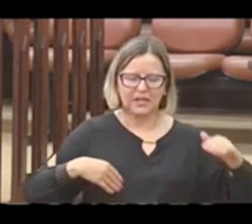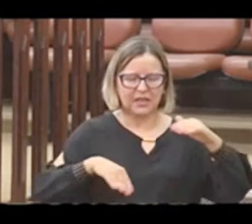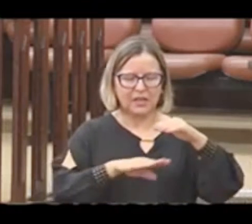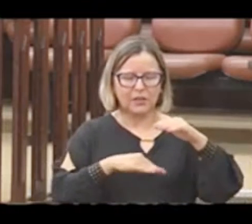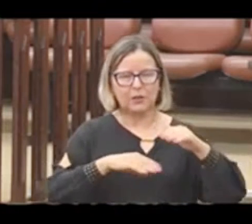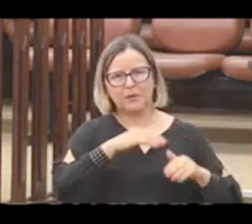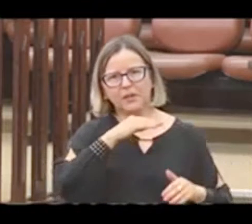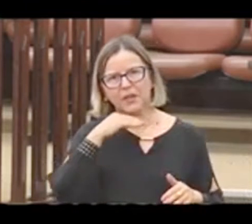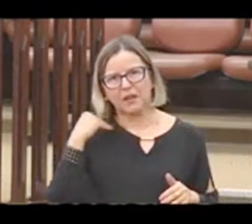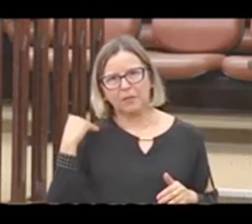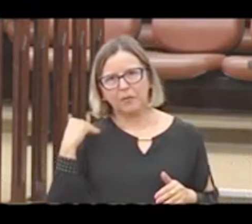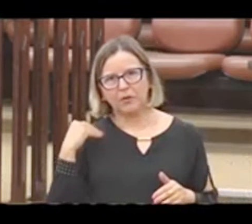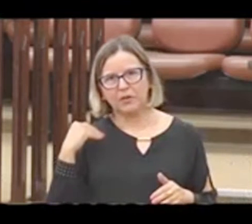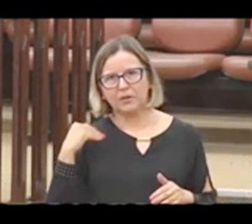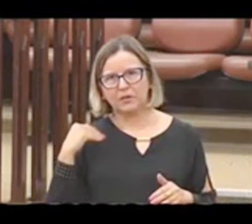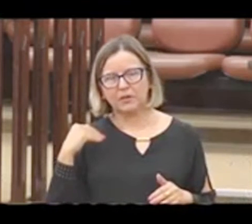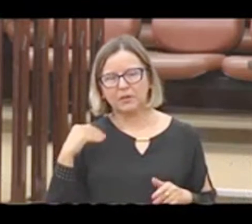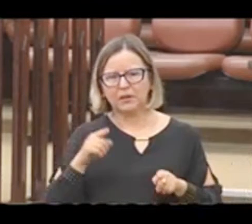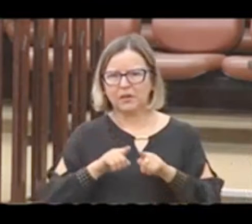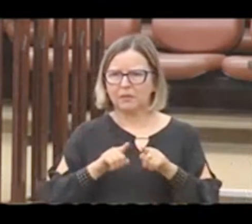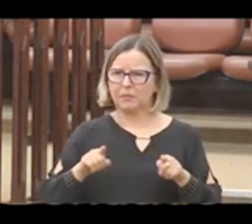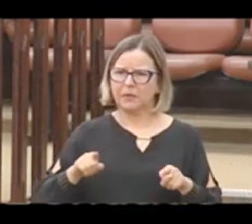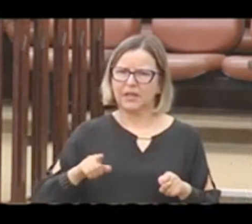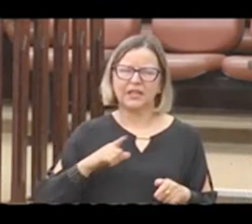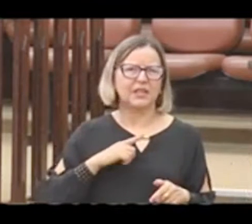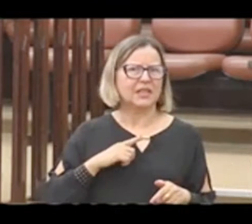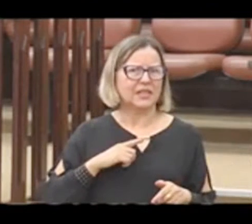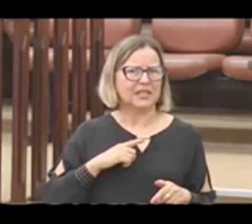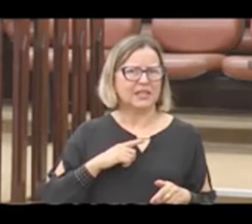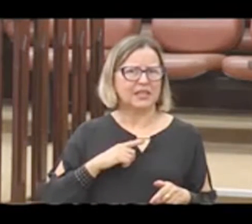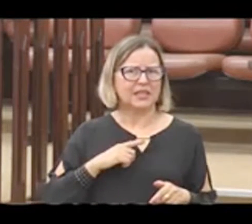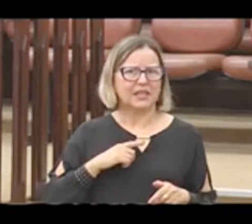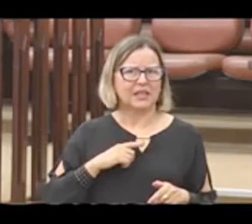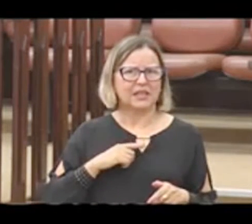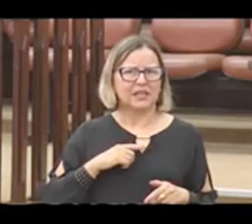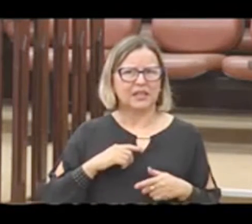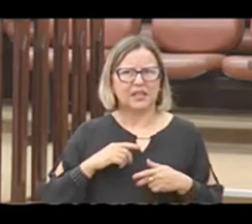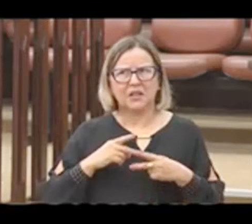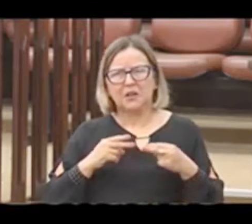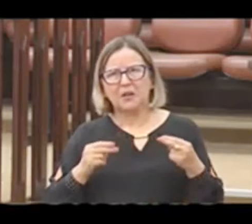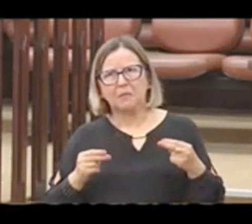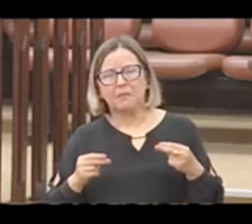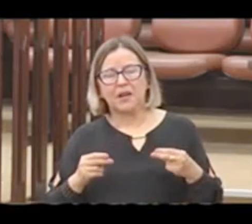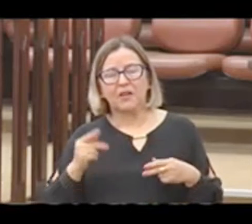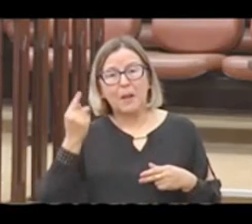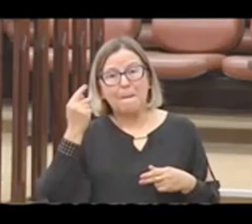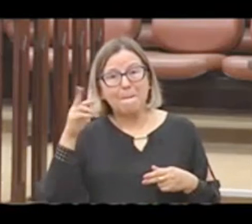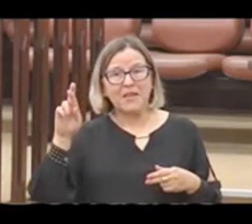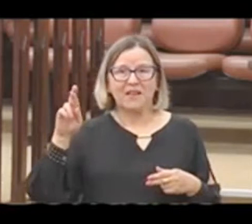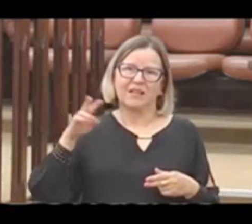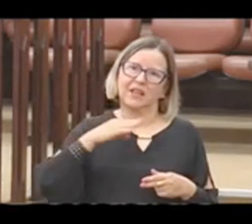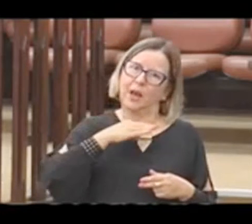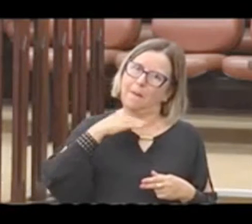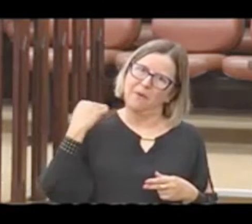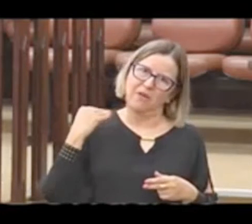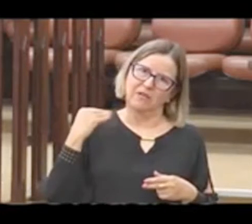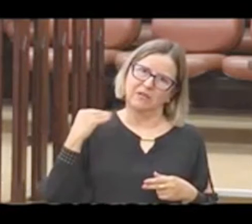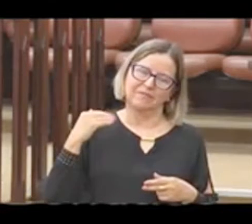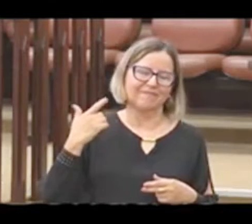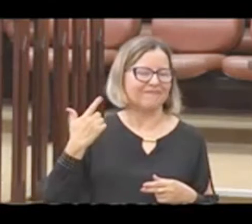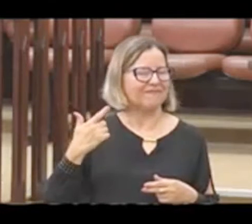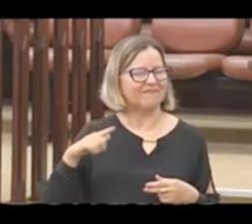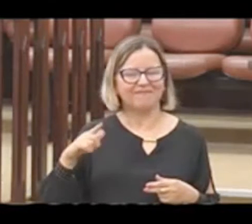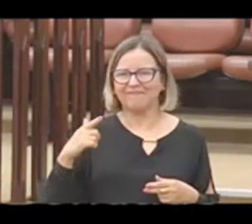Não tem. Tem alguma tragédia pior do que a morte? Não tem. O único que pode